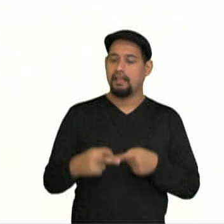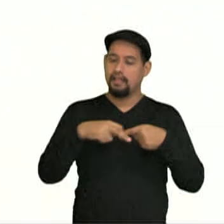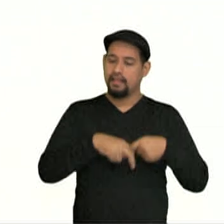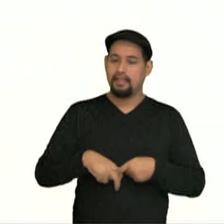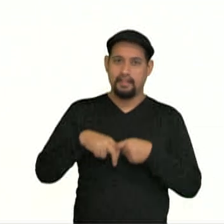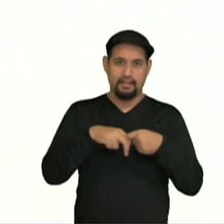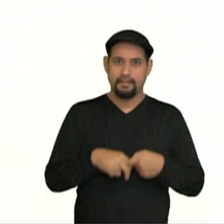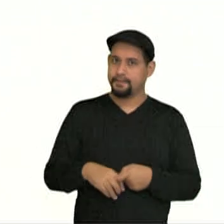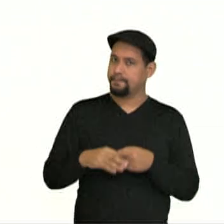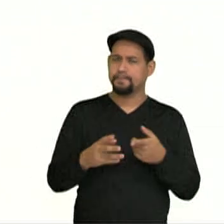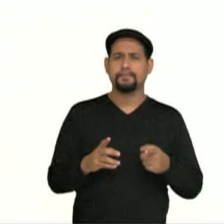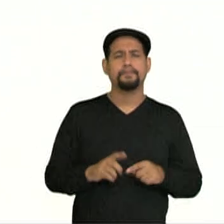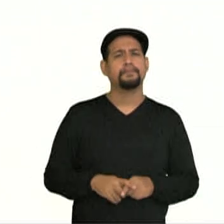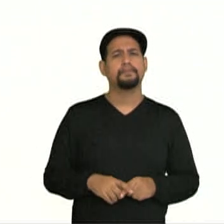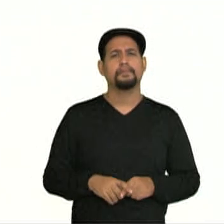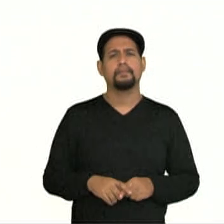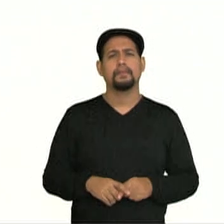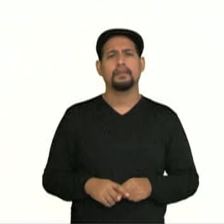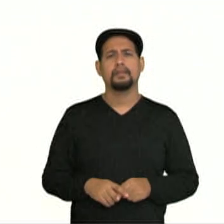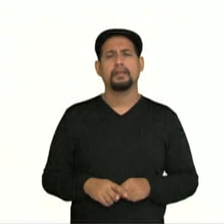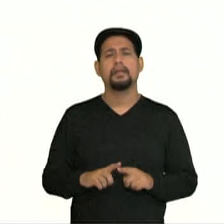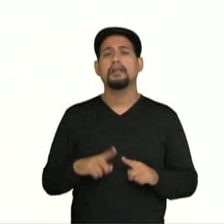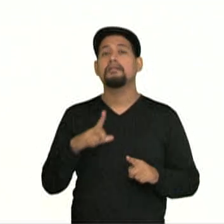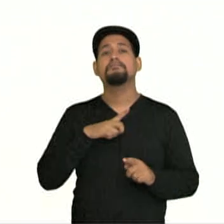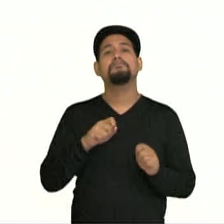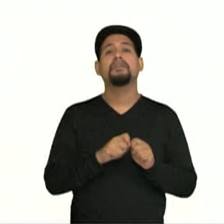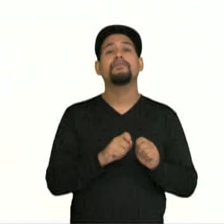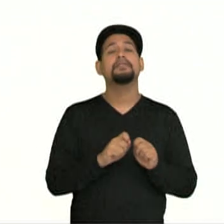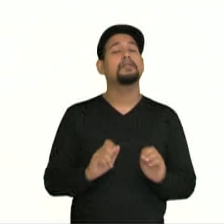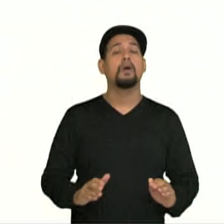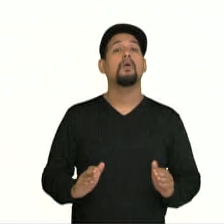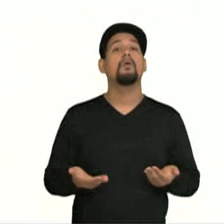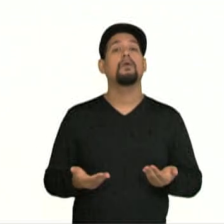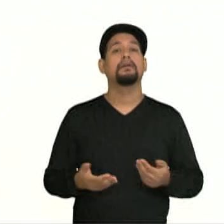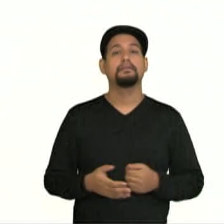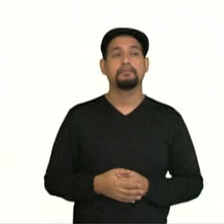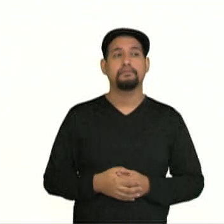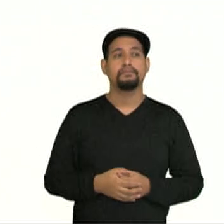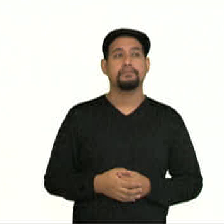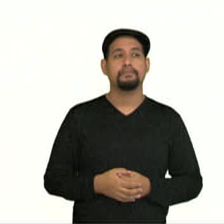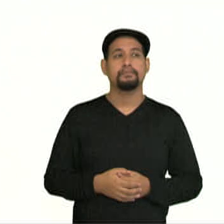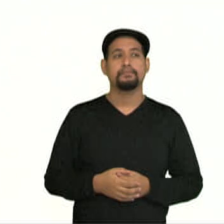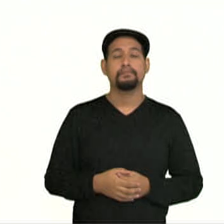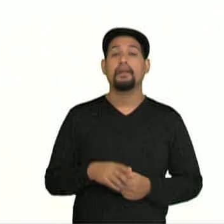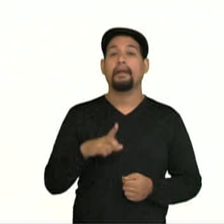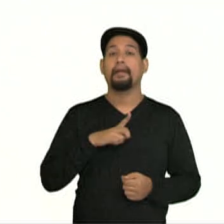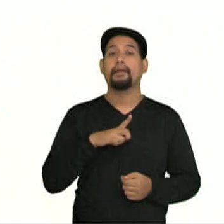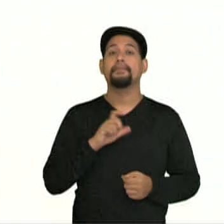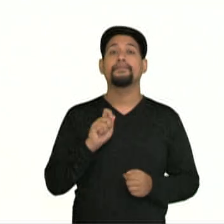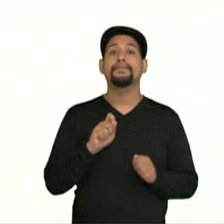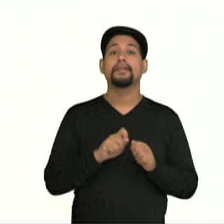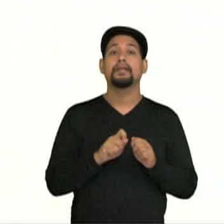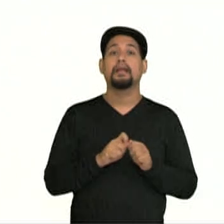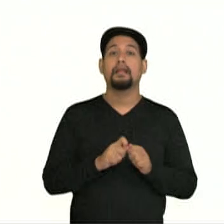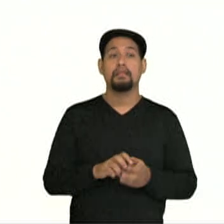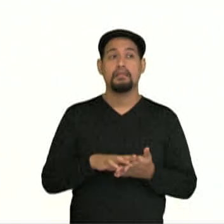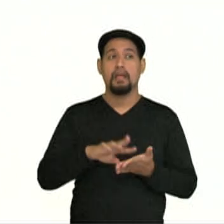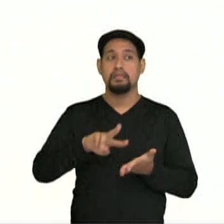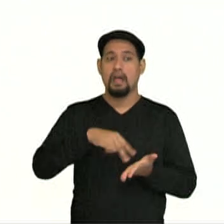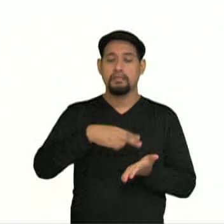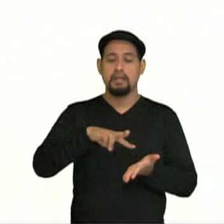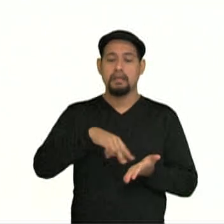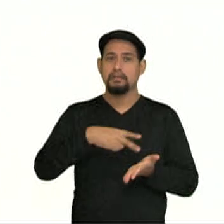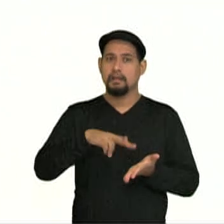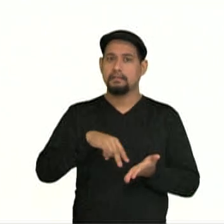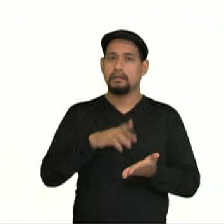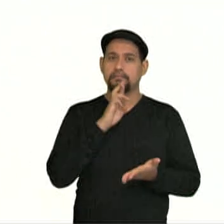andando a cavalo. What's he doing? He is dancing. O que ele está fazendo? He is dancing with his wife, que é a